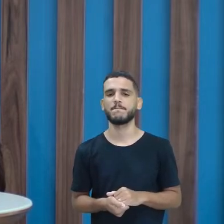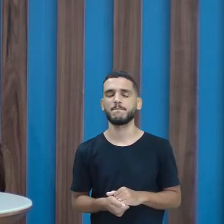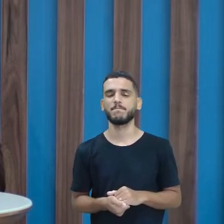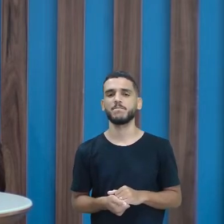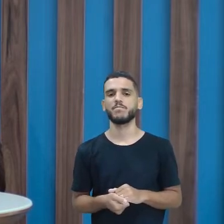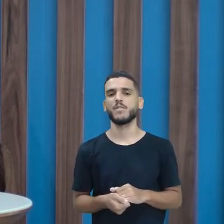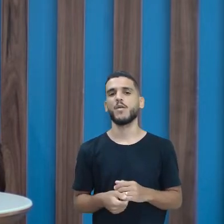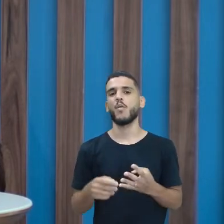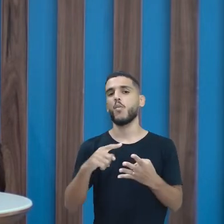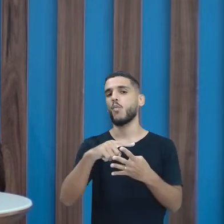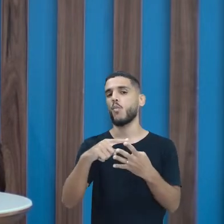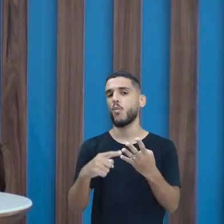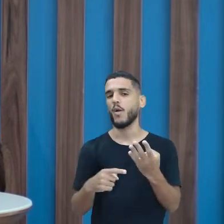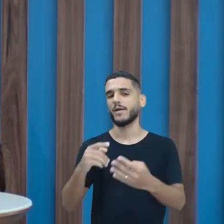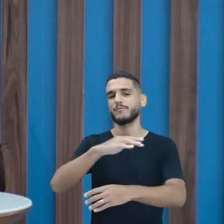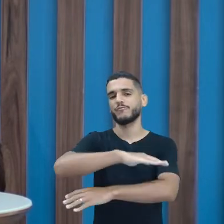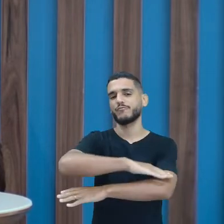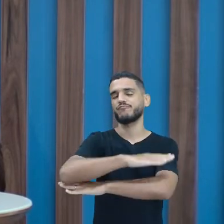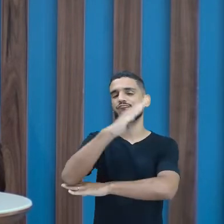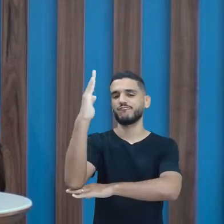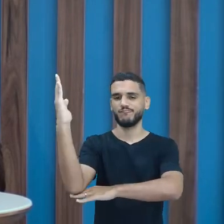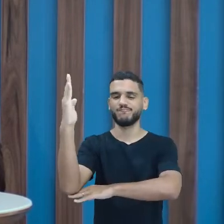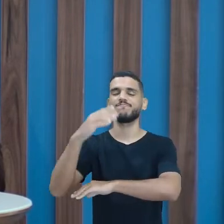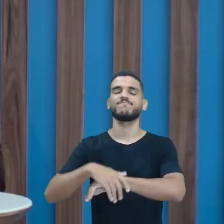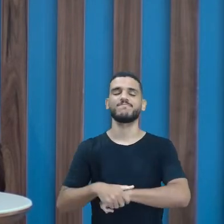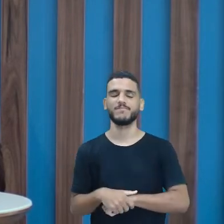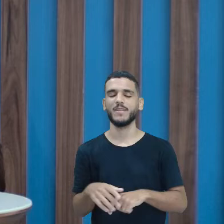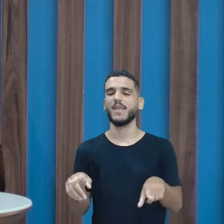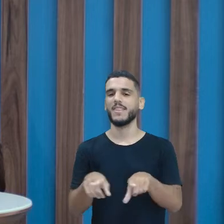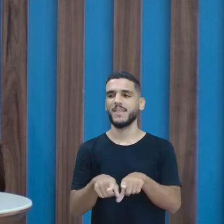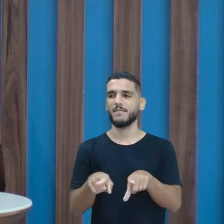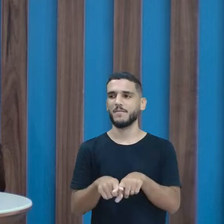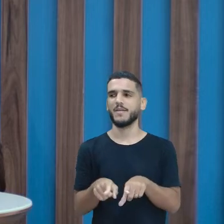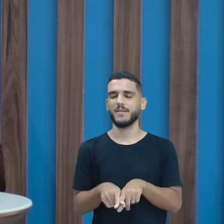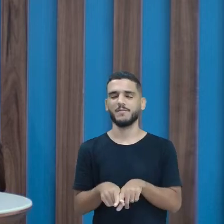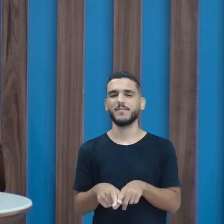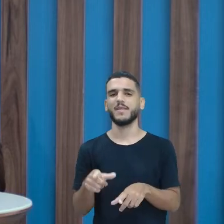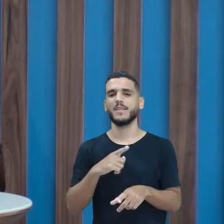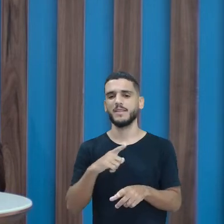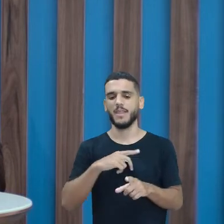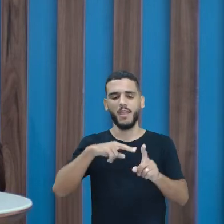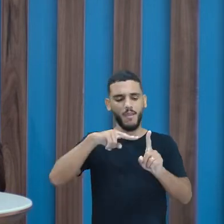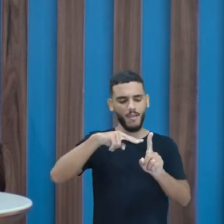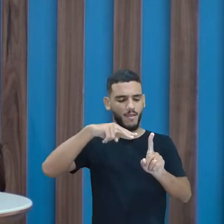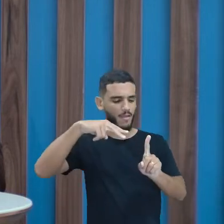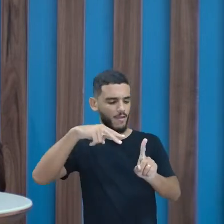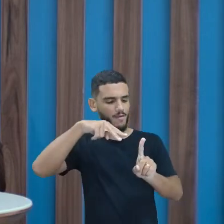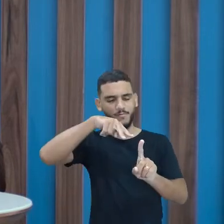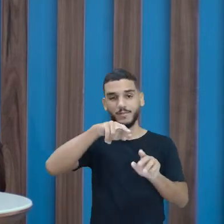4 janelas. 4 janelas. É. Cada uma mostra um ambiente diferente? Isso.